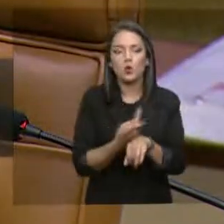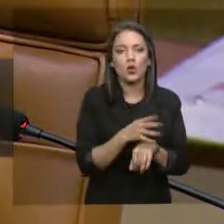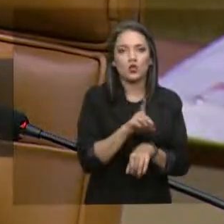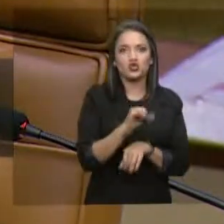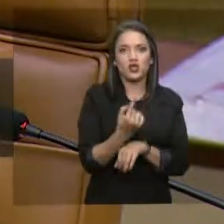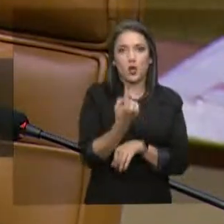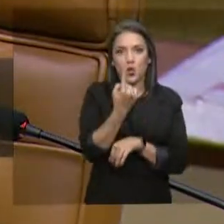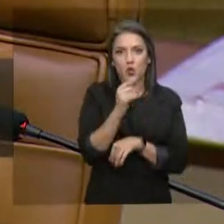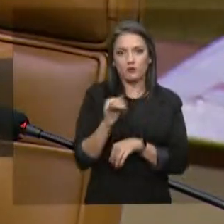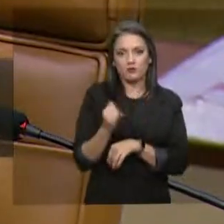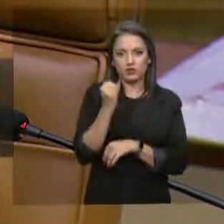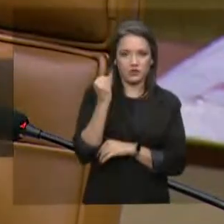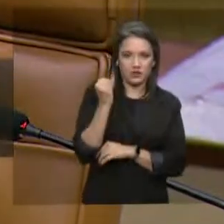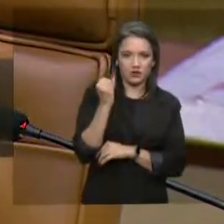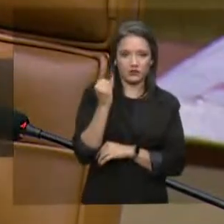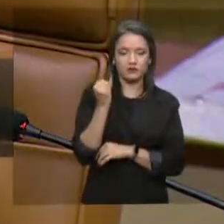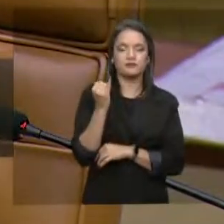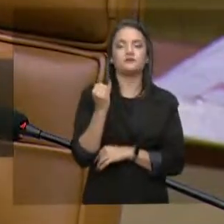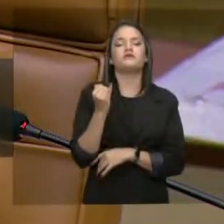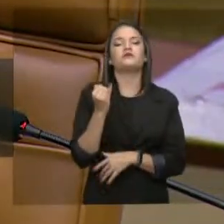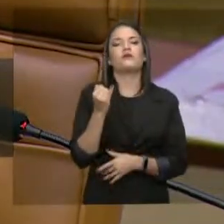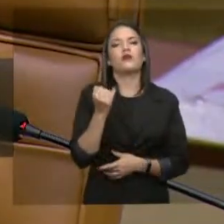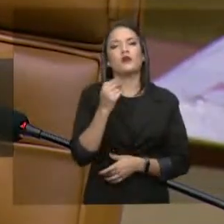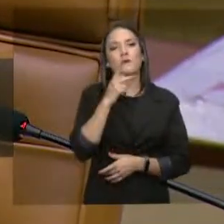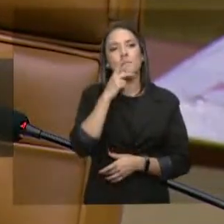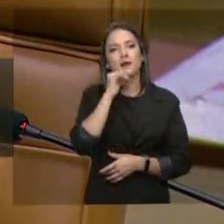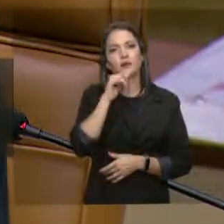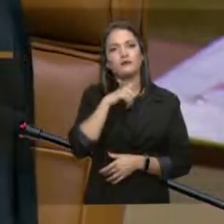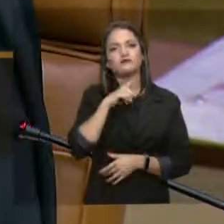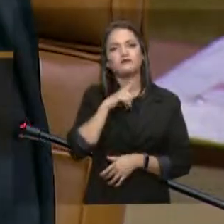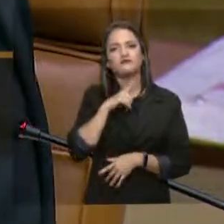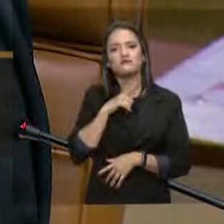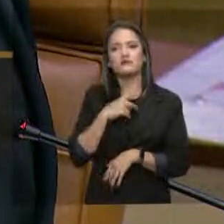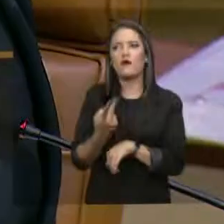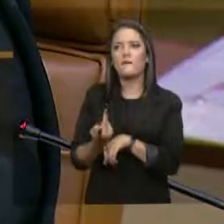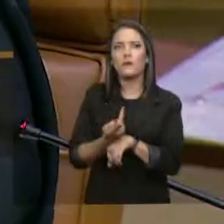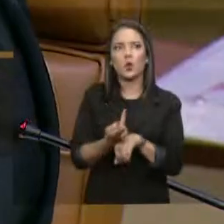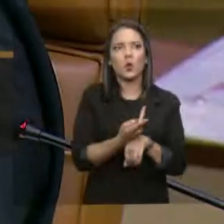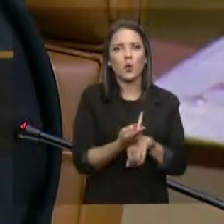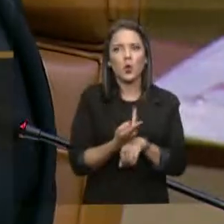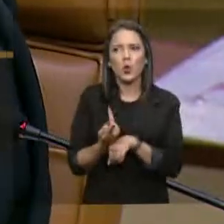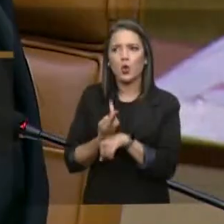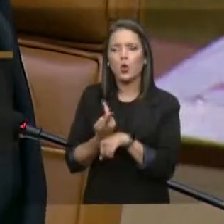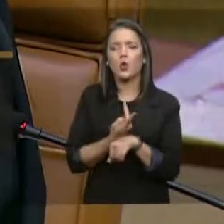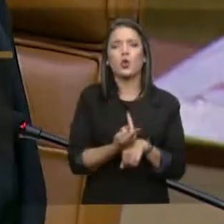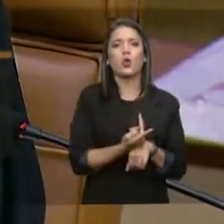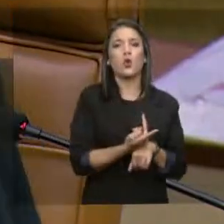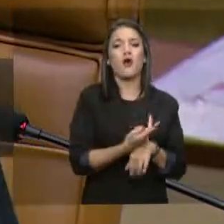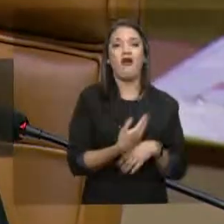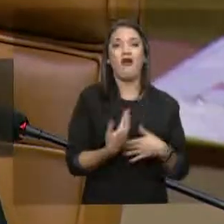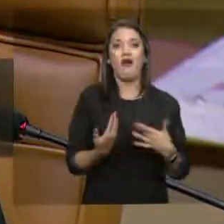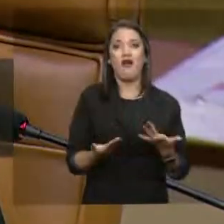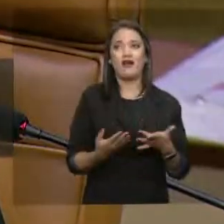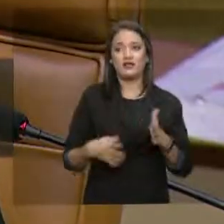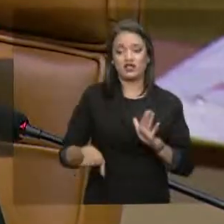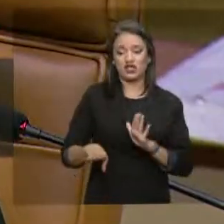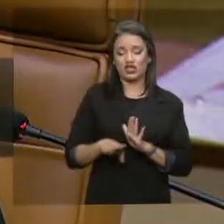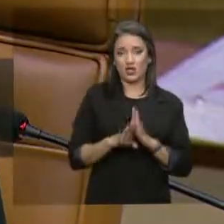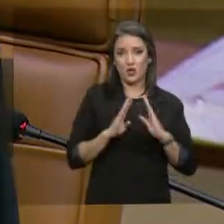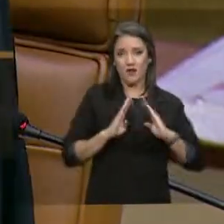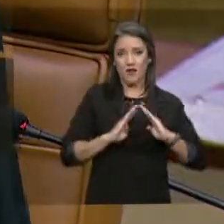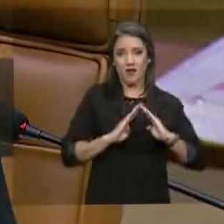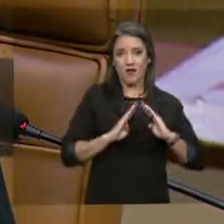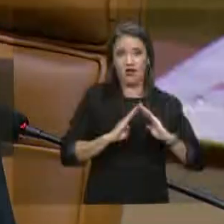1º do ano, ou seja, foi no Réveillon, na passagem de ano. Ao chegar na sua